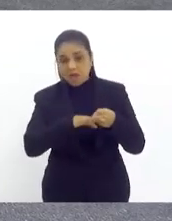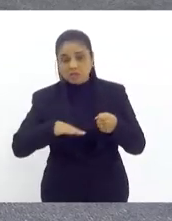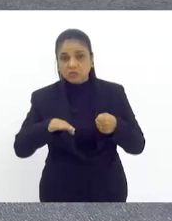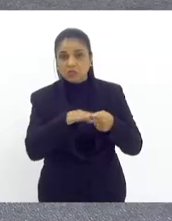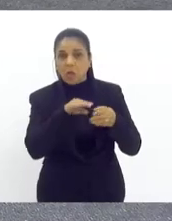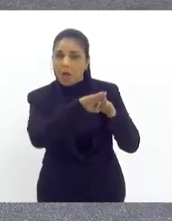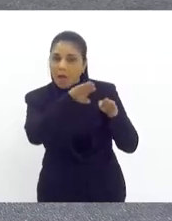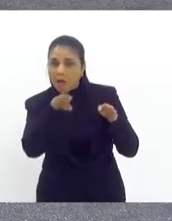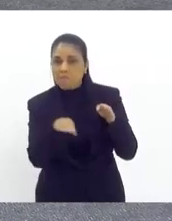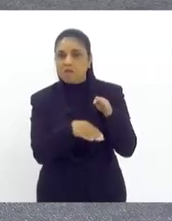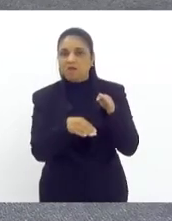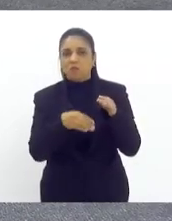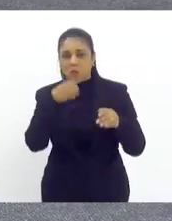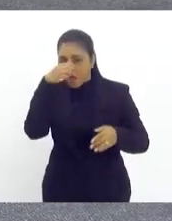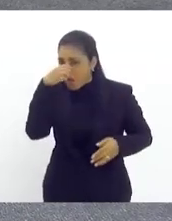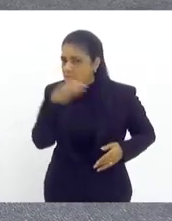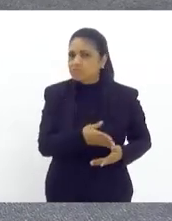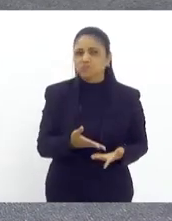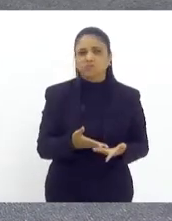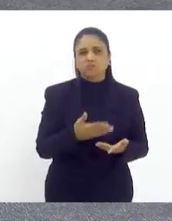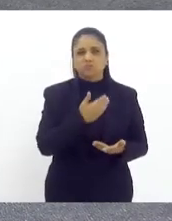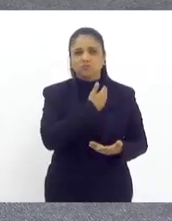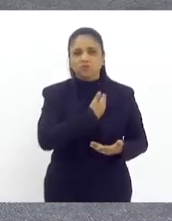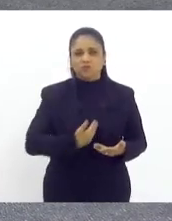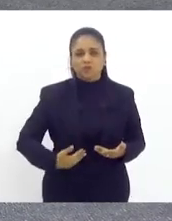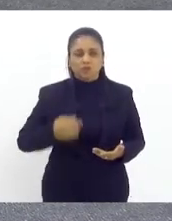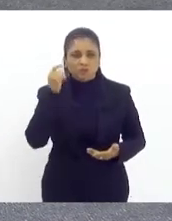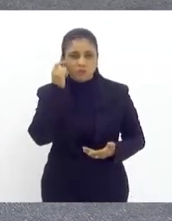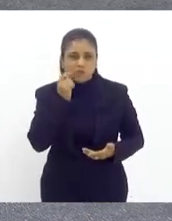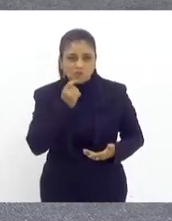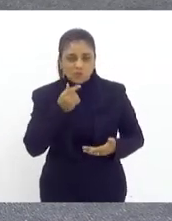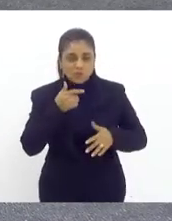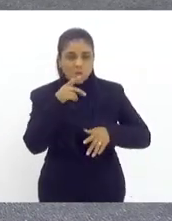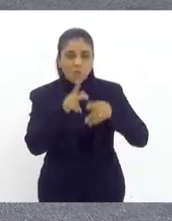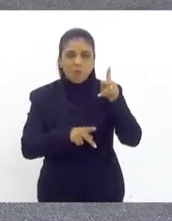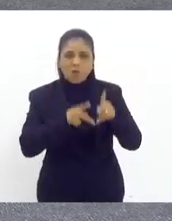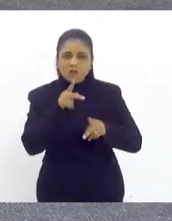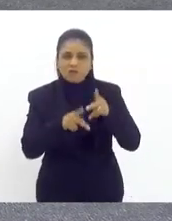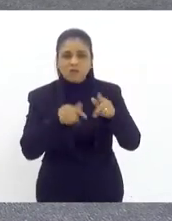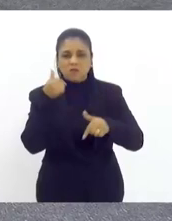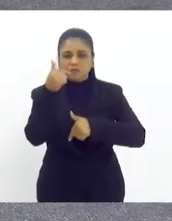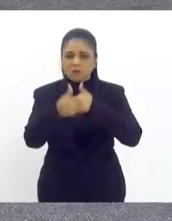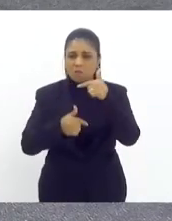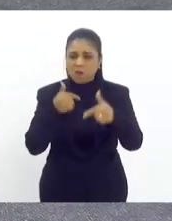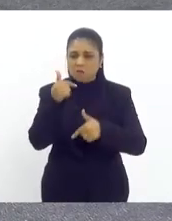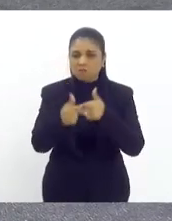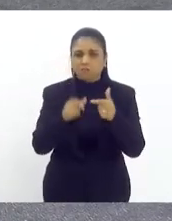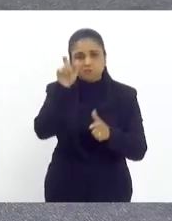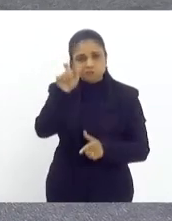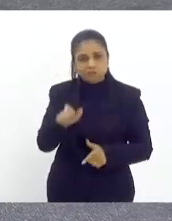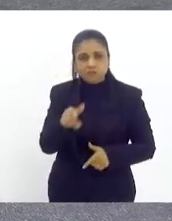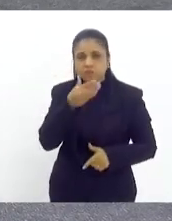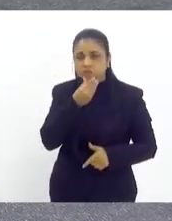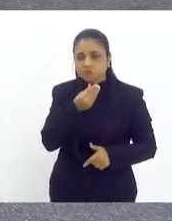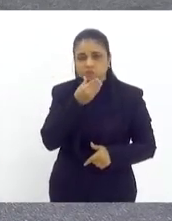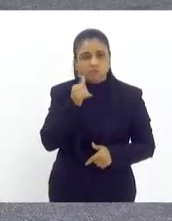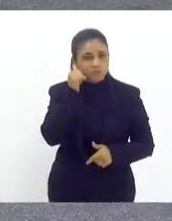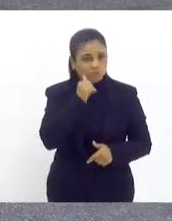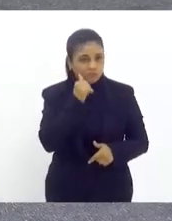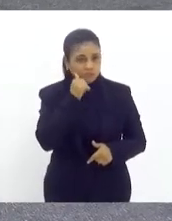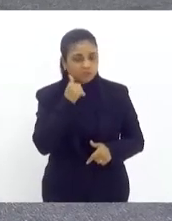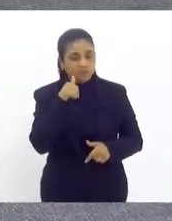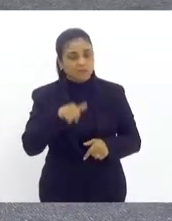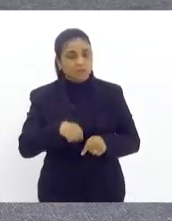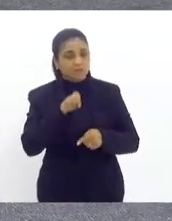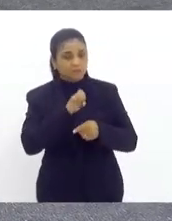não é um absurdo que o governador faz com a população do estado do Rio de Janeiro com os trabalhadores e trabalhadoras do nosso Estado é de